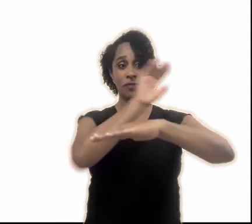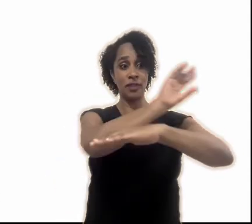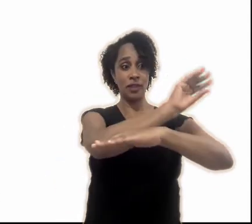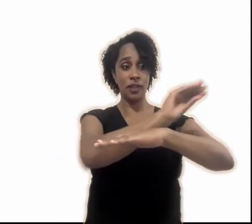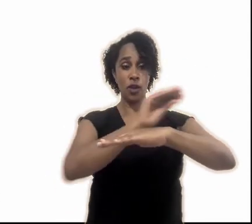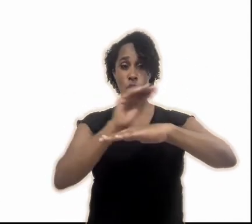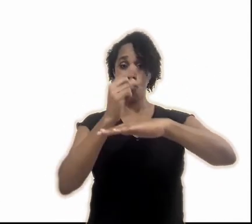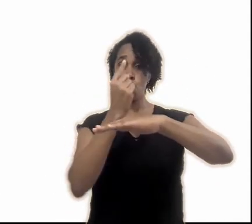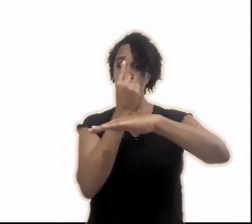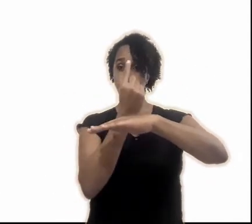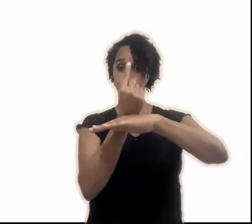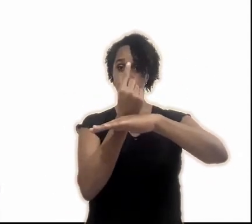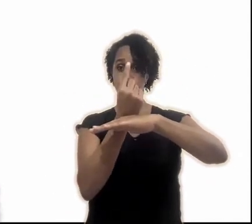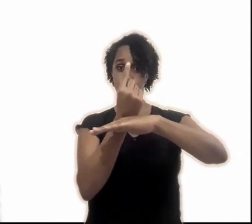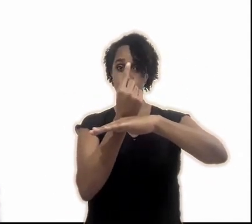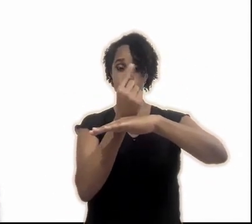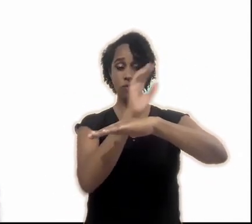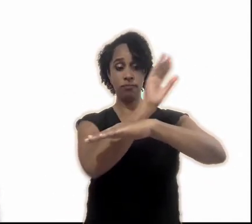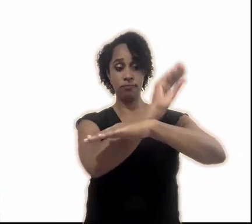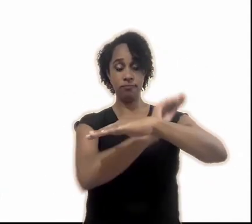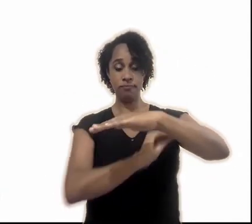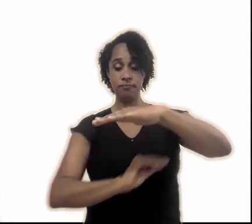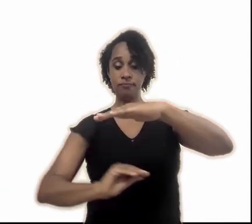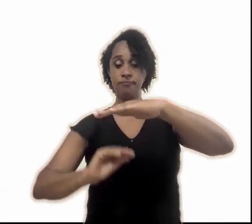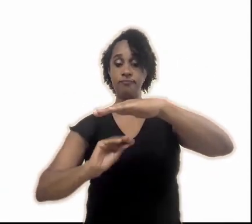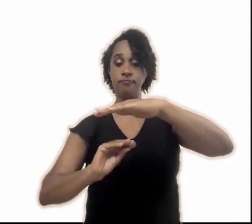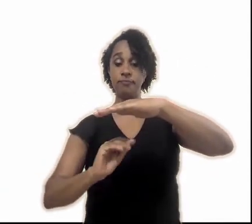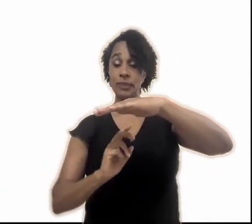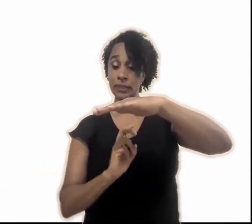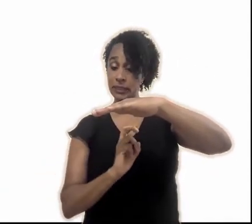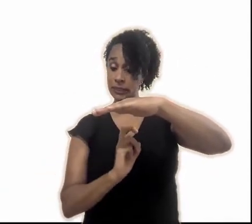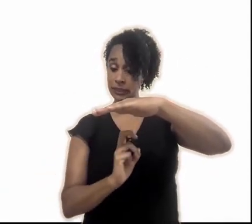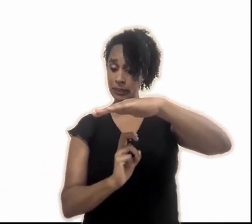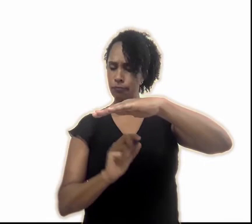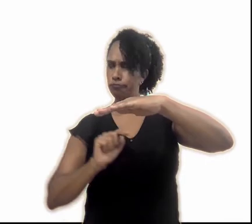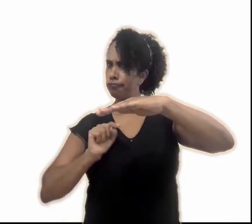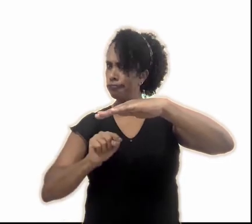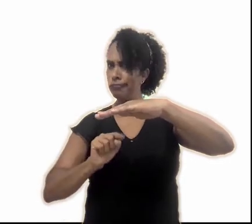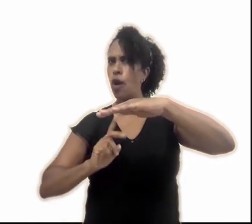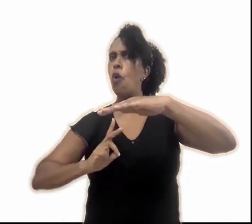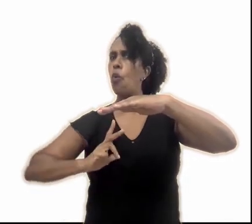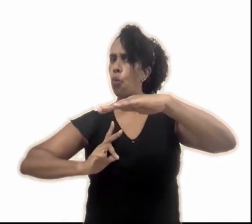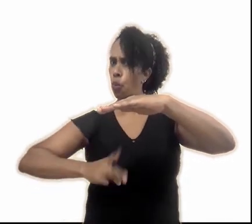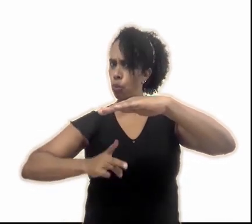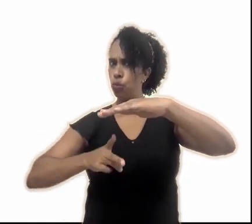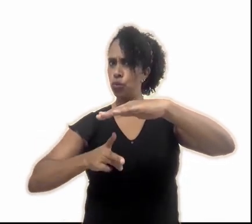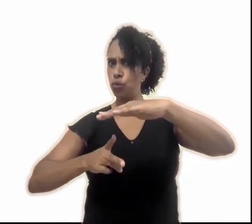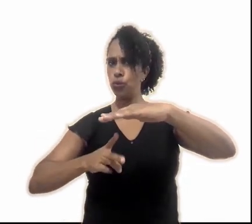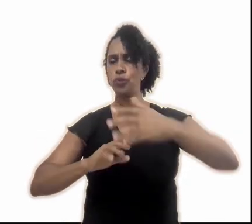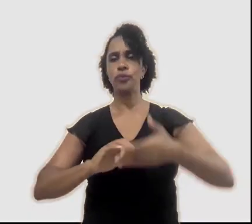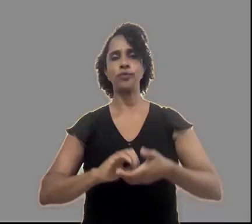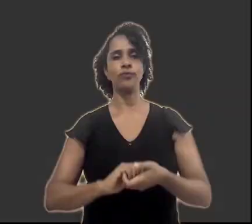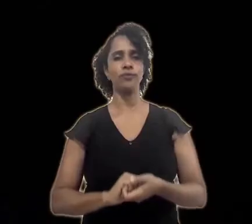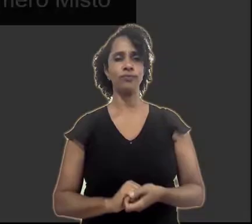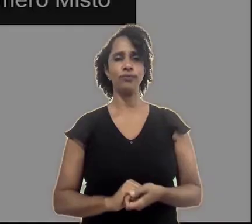parte fracionária do número misto. E o 5 continua sendo o denominador.